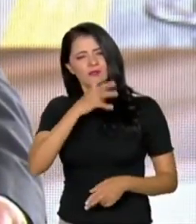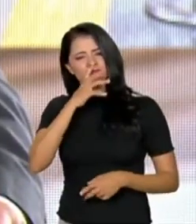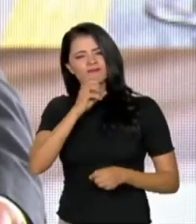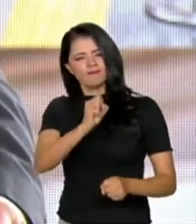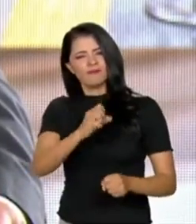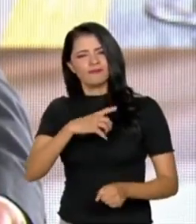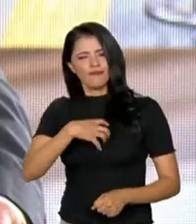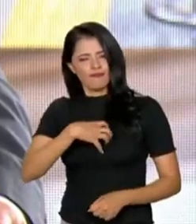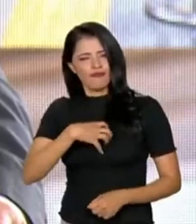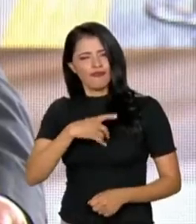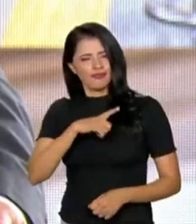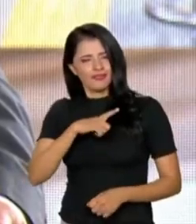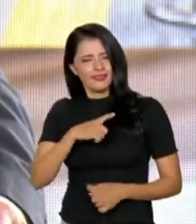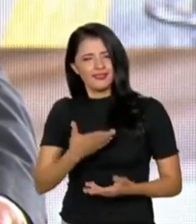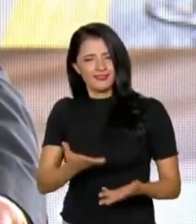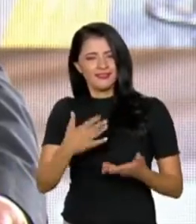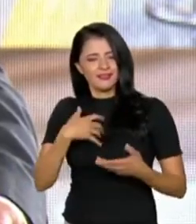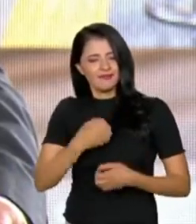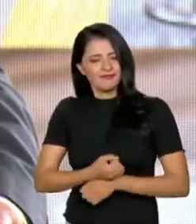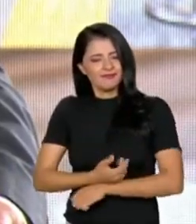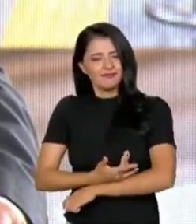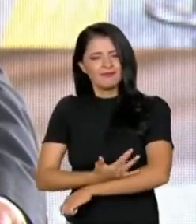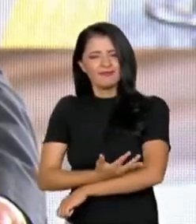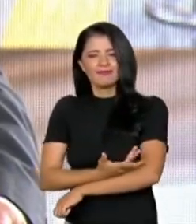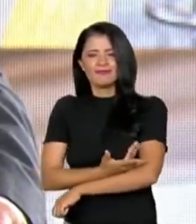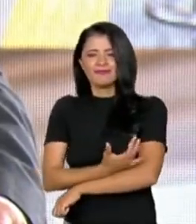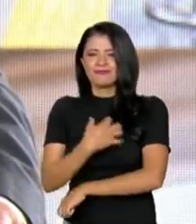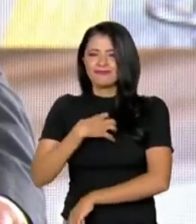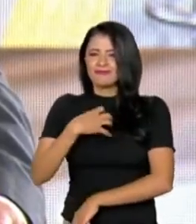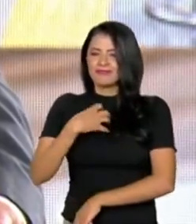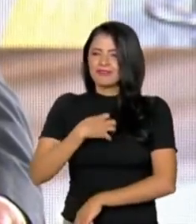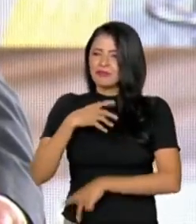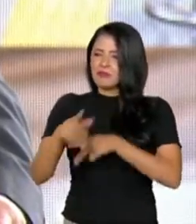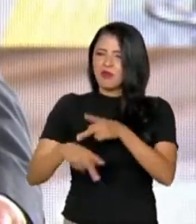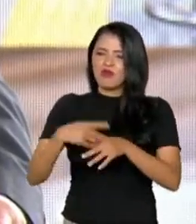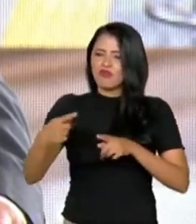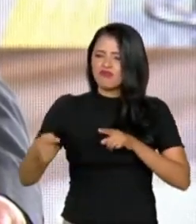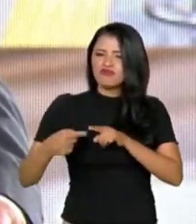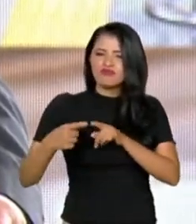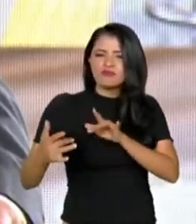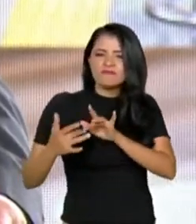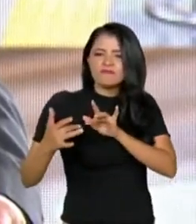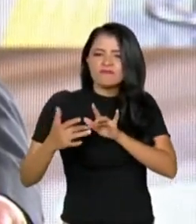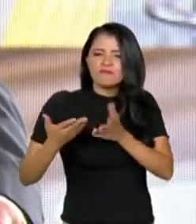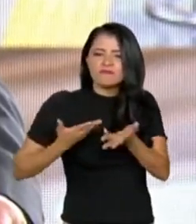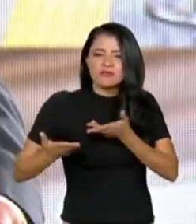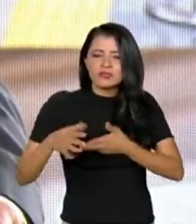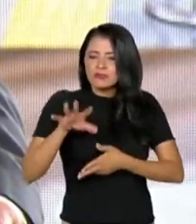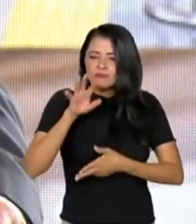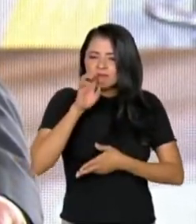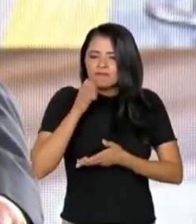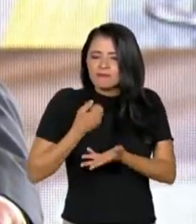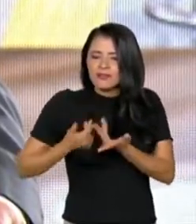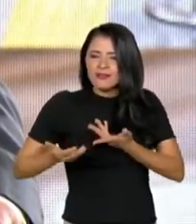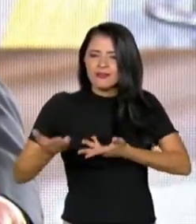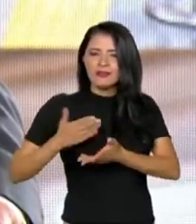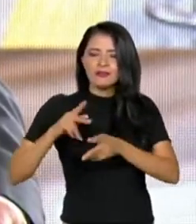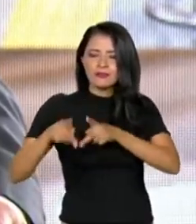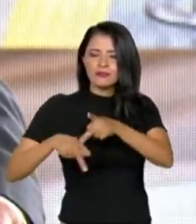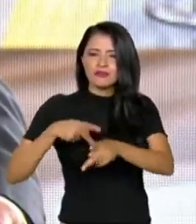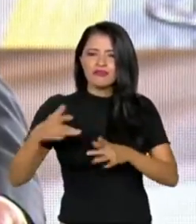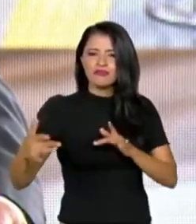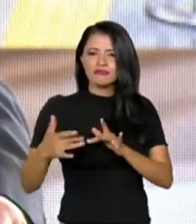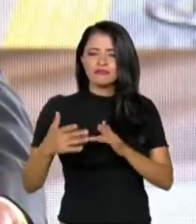forte, desse sentimento de emoção, sentimento de povo, que você respira povo, o nosso